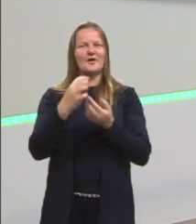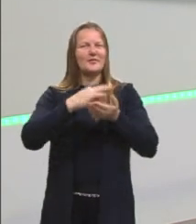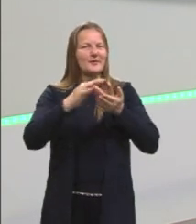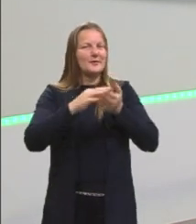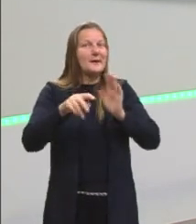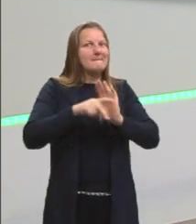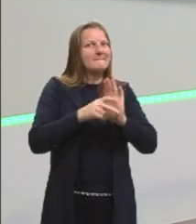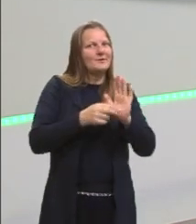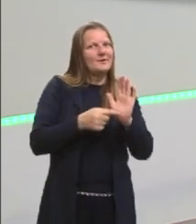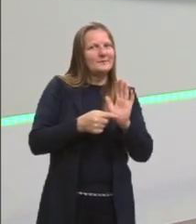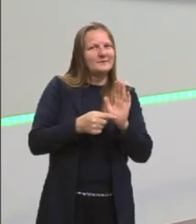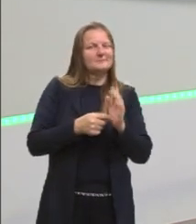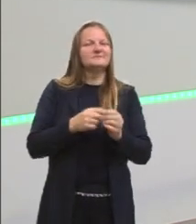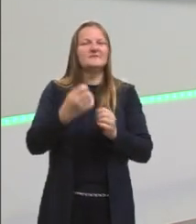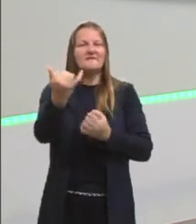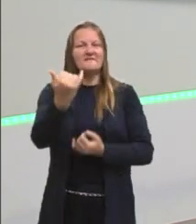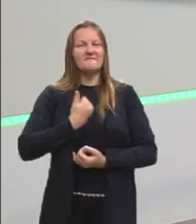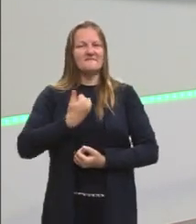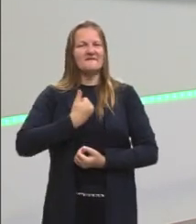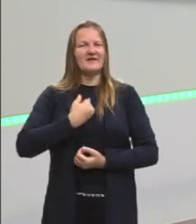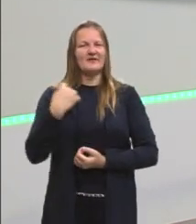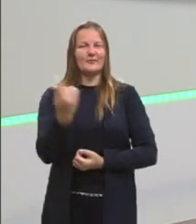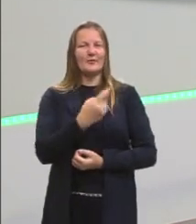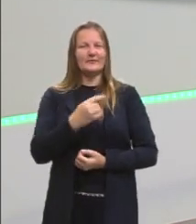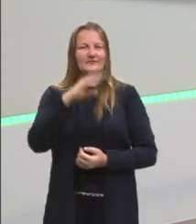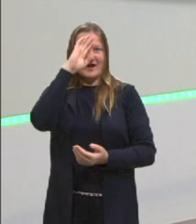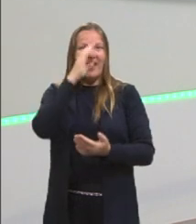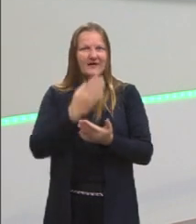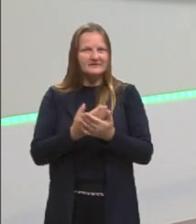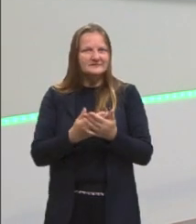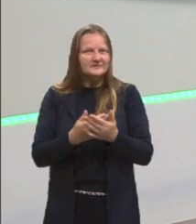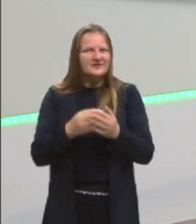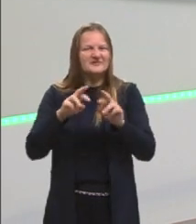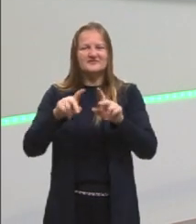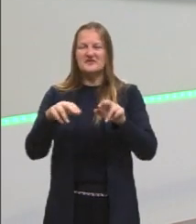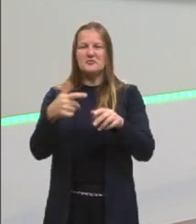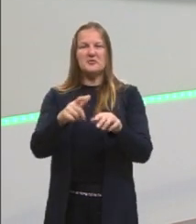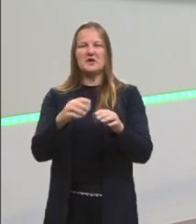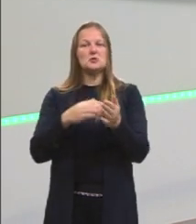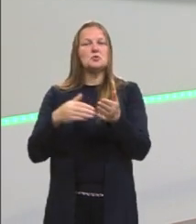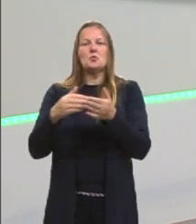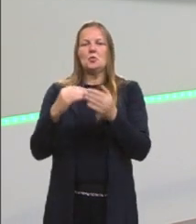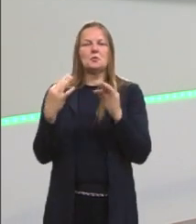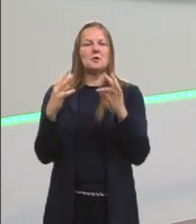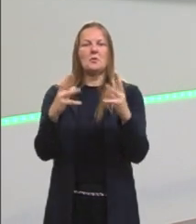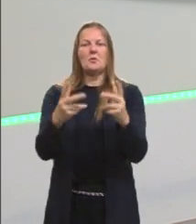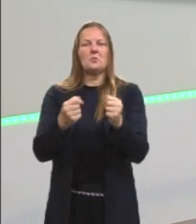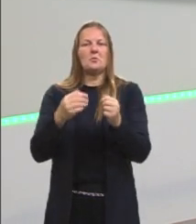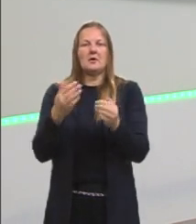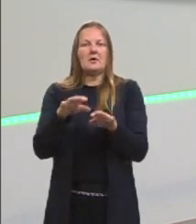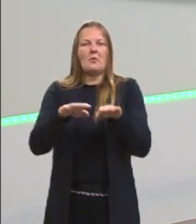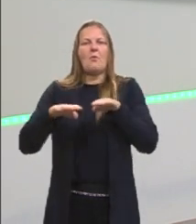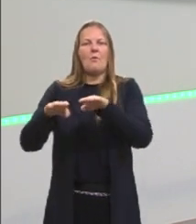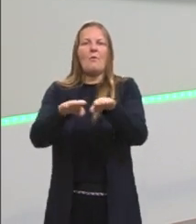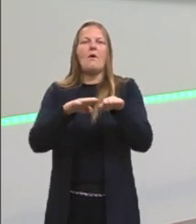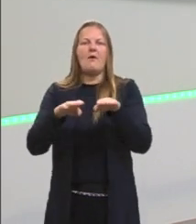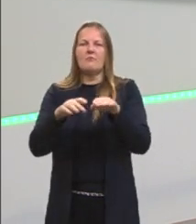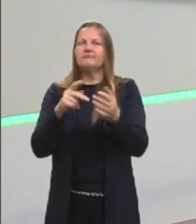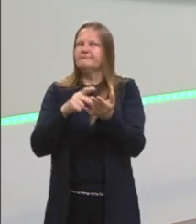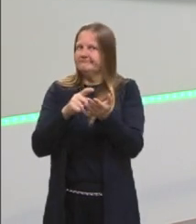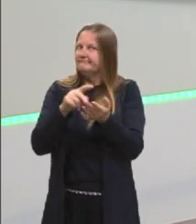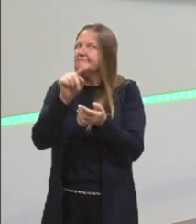tentar nos dizer que é não essa diferença e etc e tal você pode discutir nessa aula número